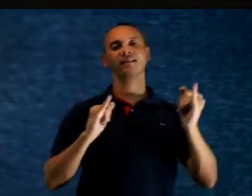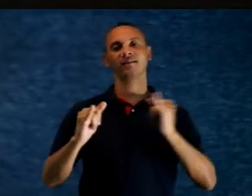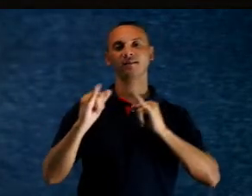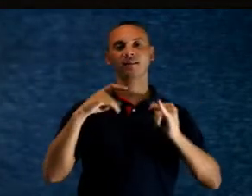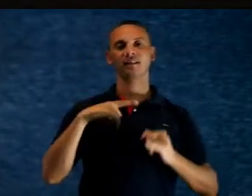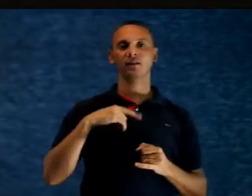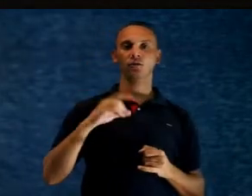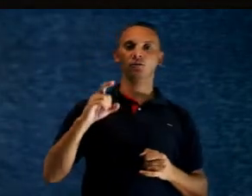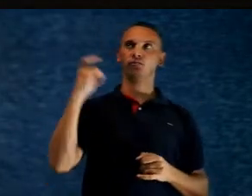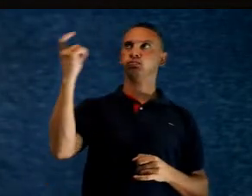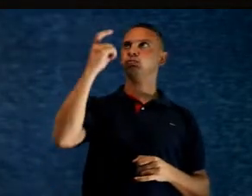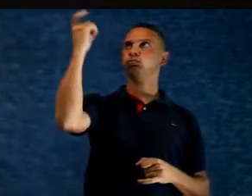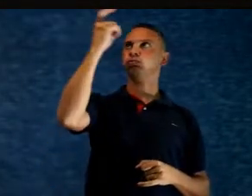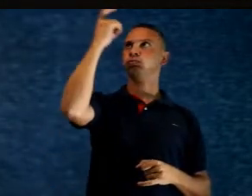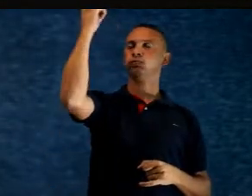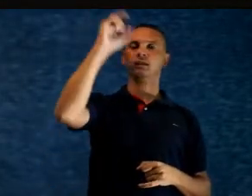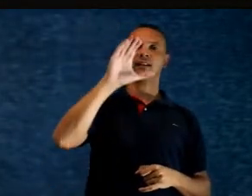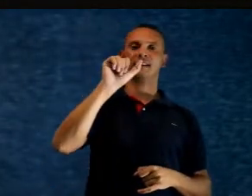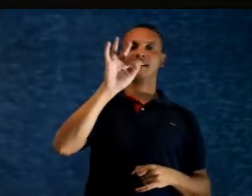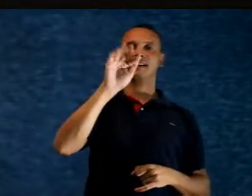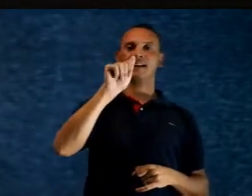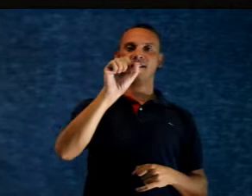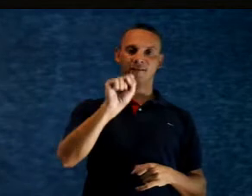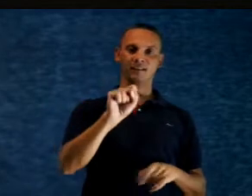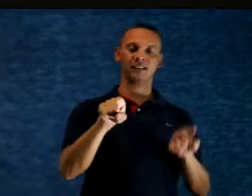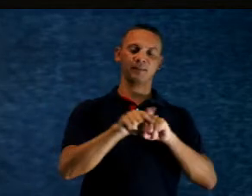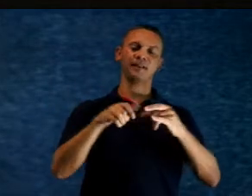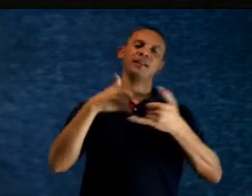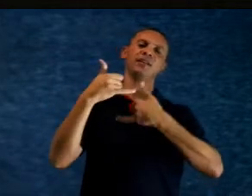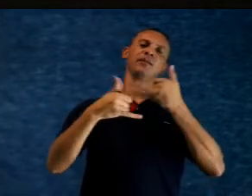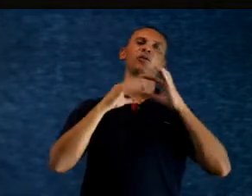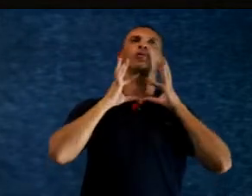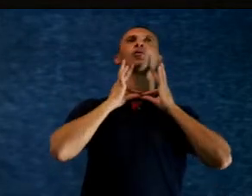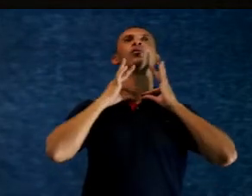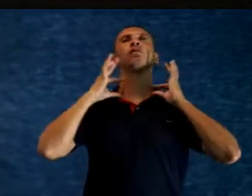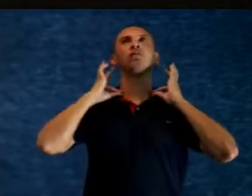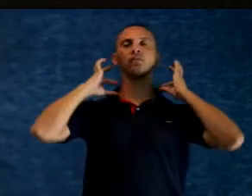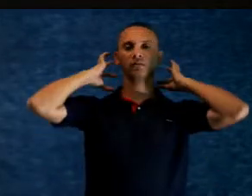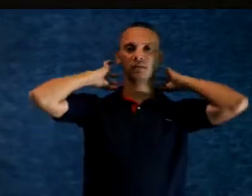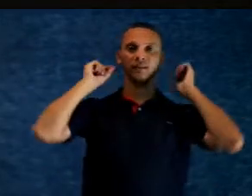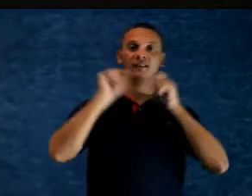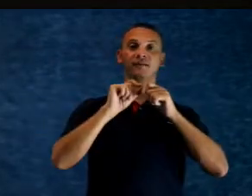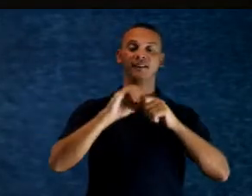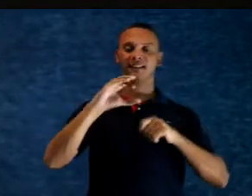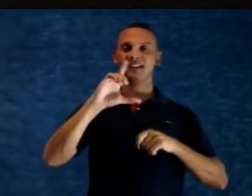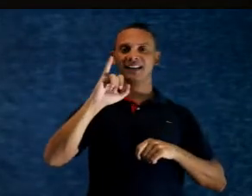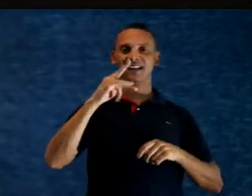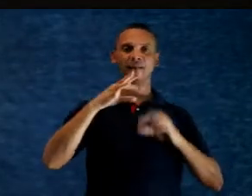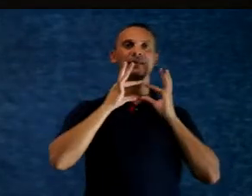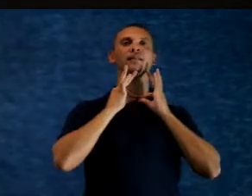e ser atendidos. "Carlos, faz aquela mágica de tirar os dentes e mostrar para a gente." Muito